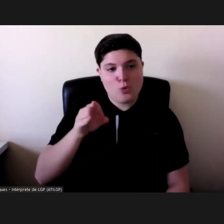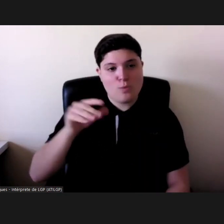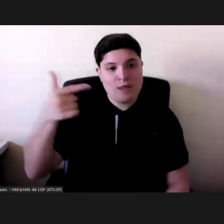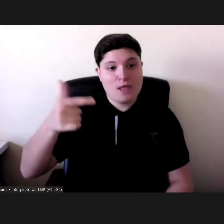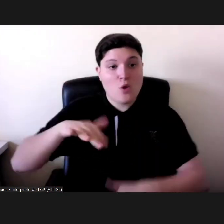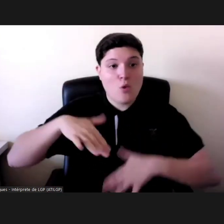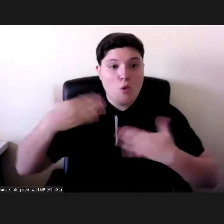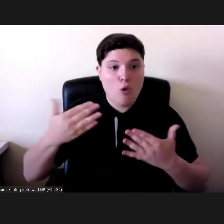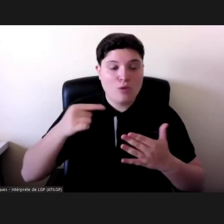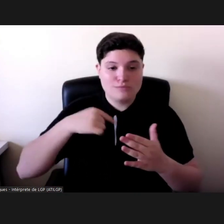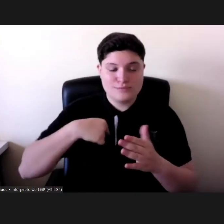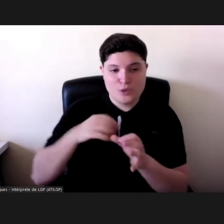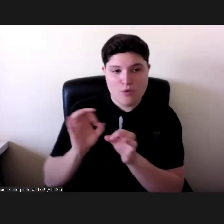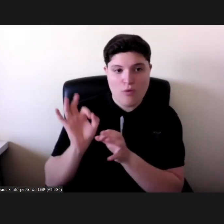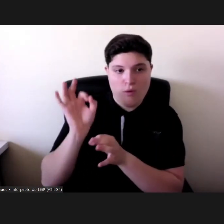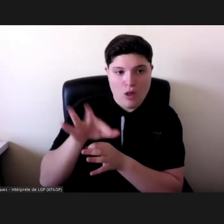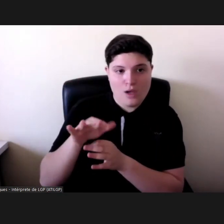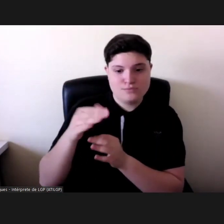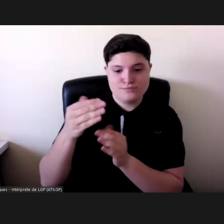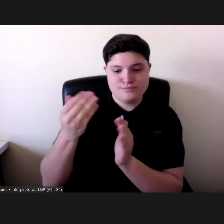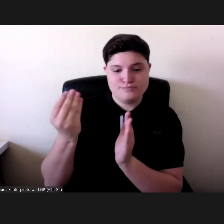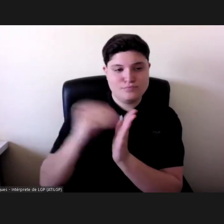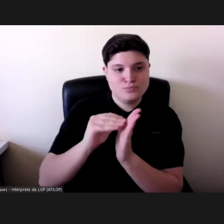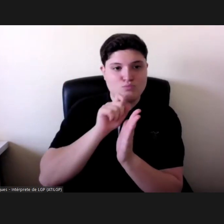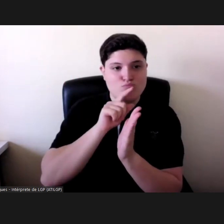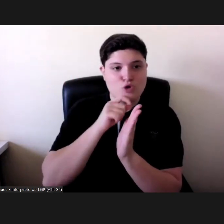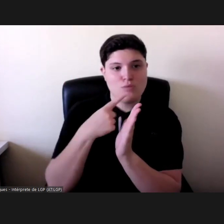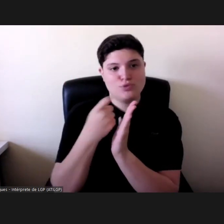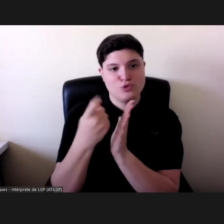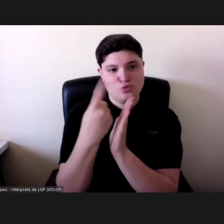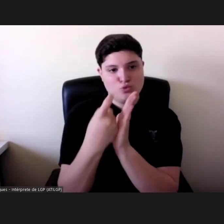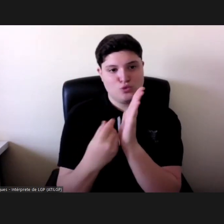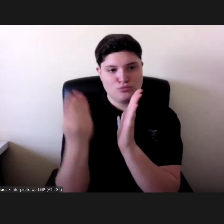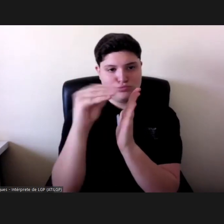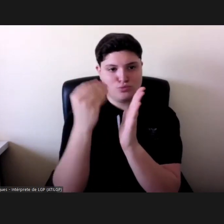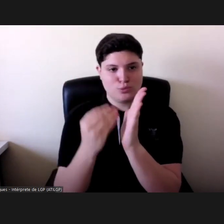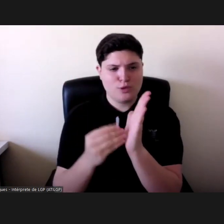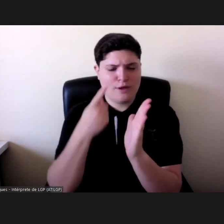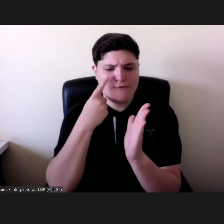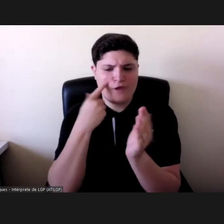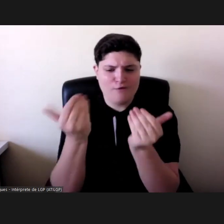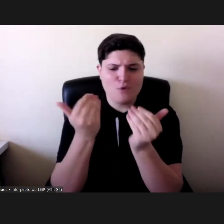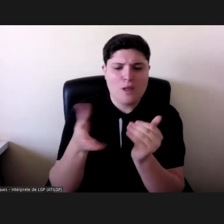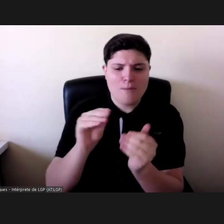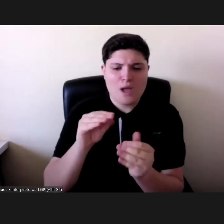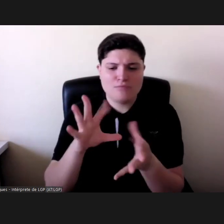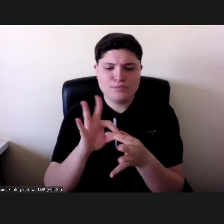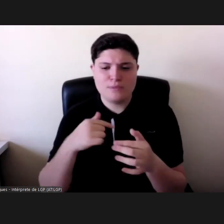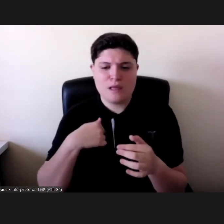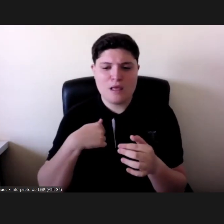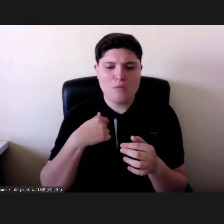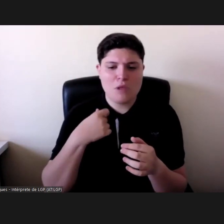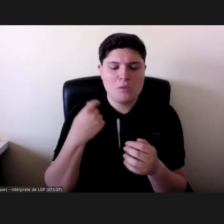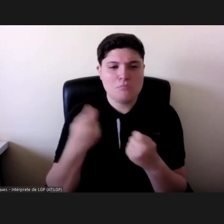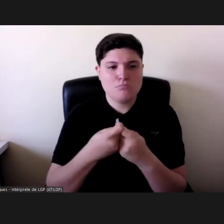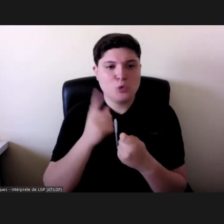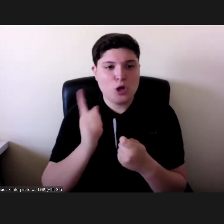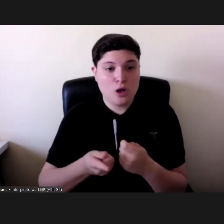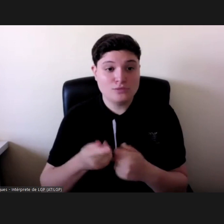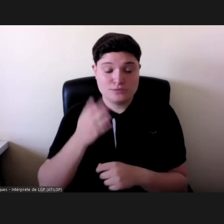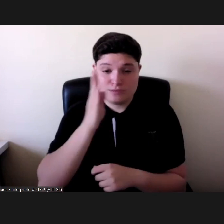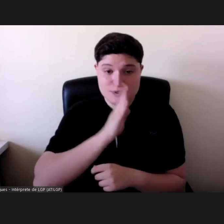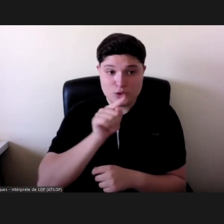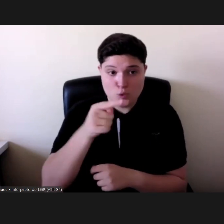temos, que é da área da saúde e não só, que representa cerca de 15% do consumo daquilo